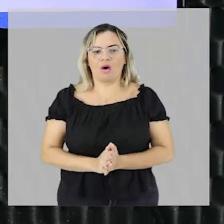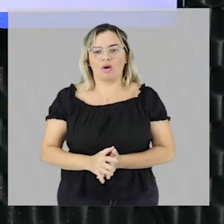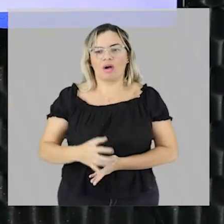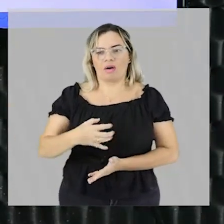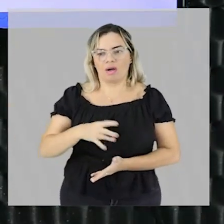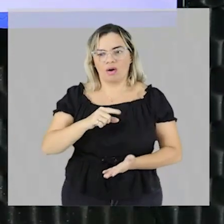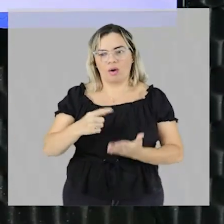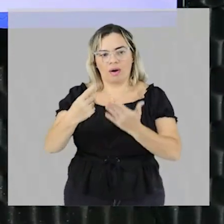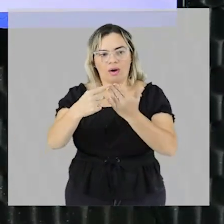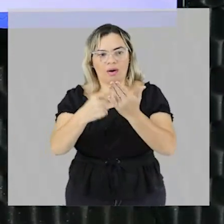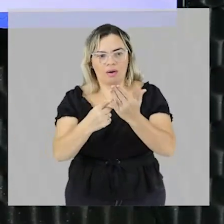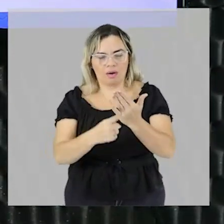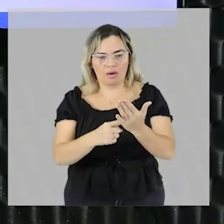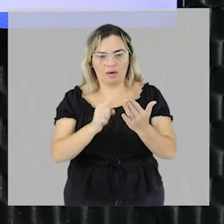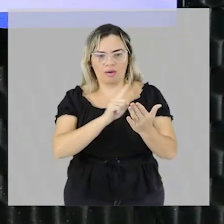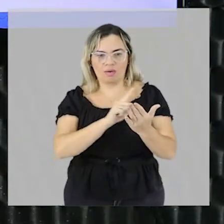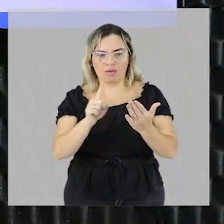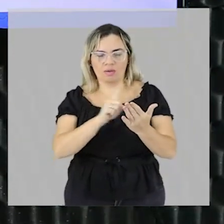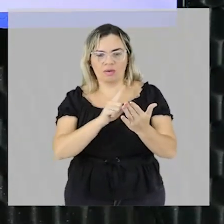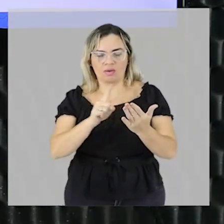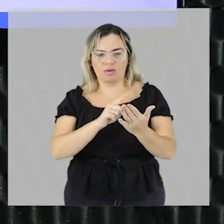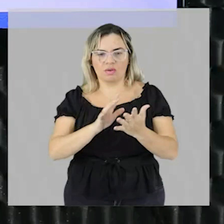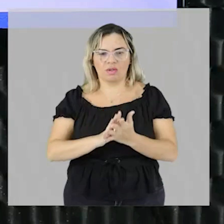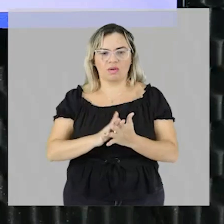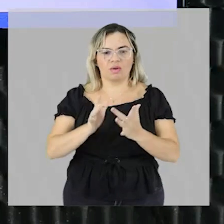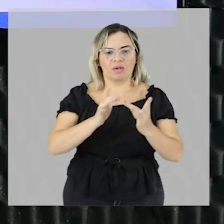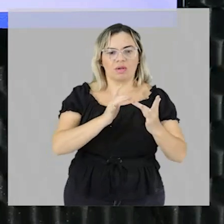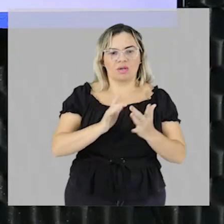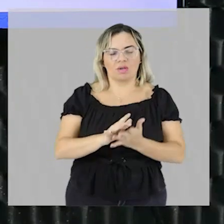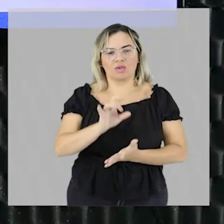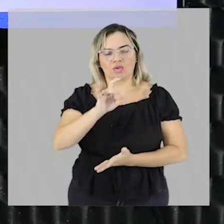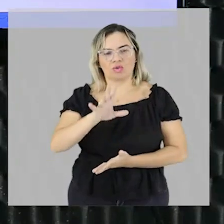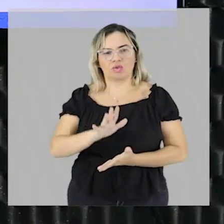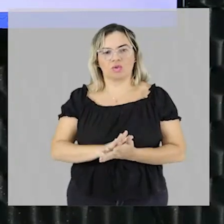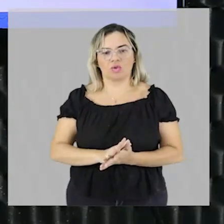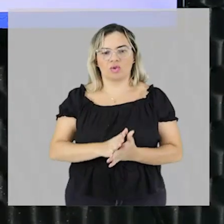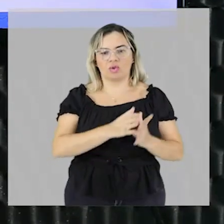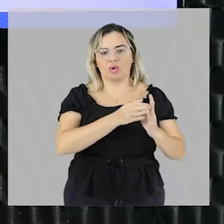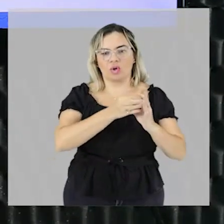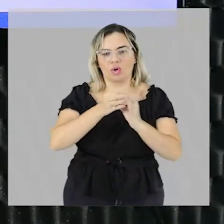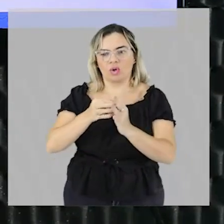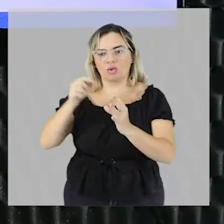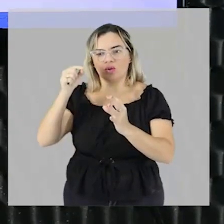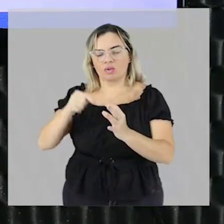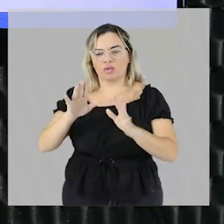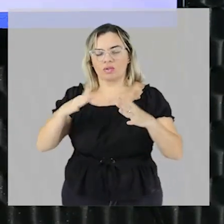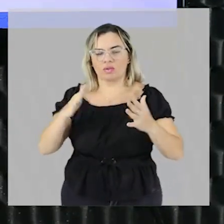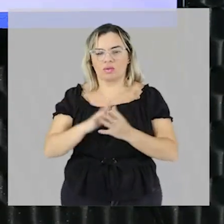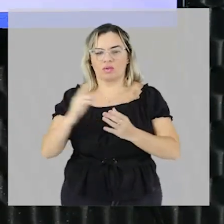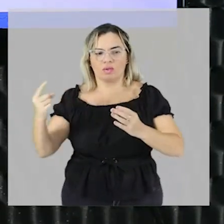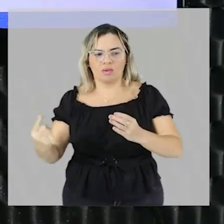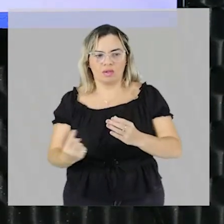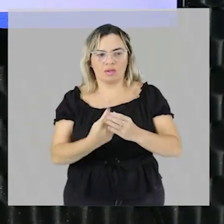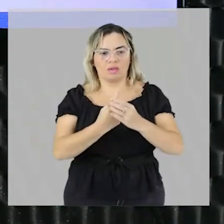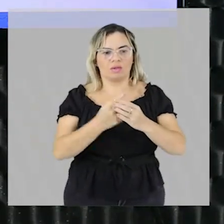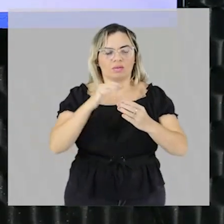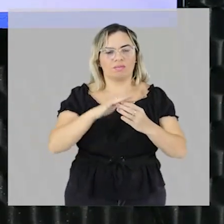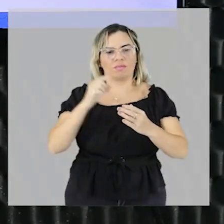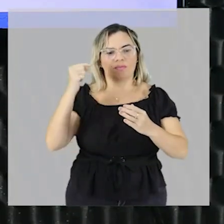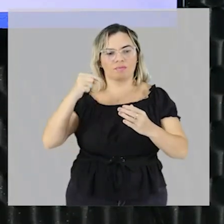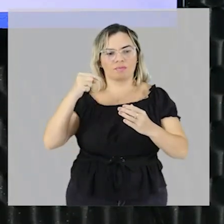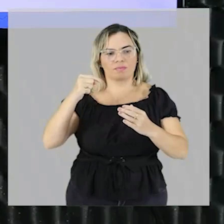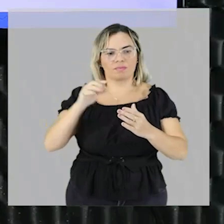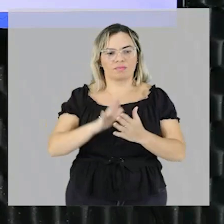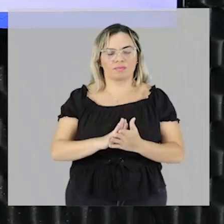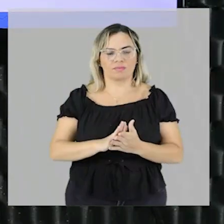subjacente não tocou somente na condição ou no instrumento da integração subordinada